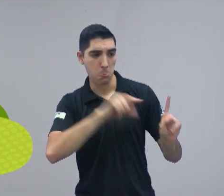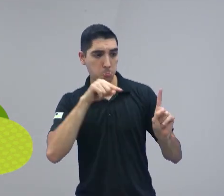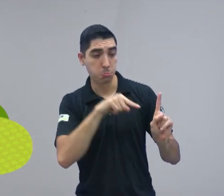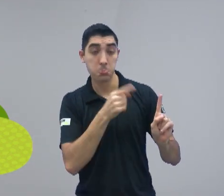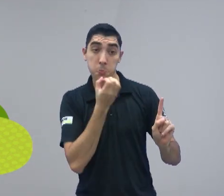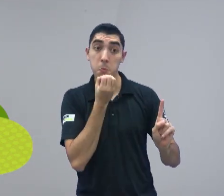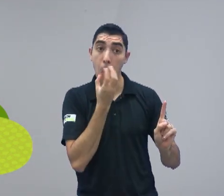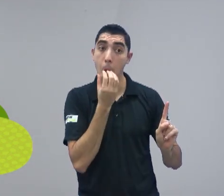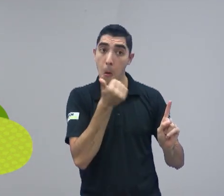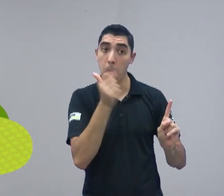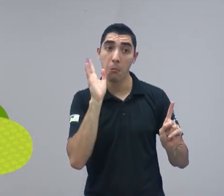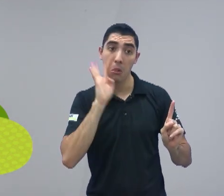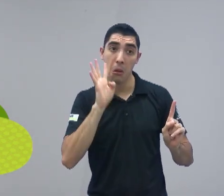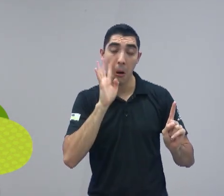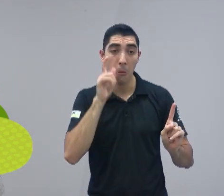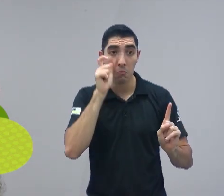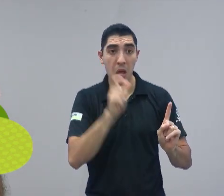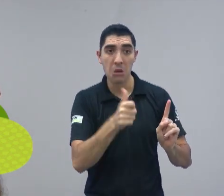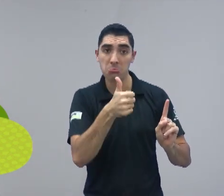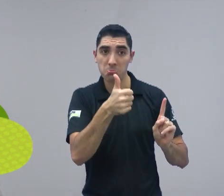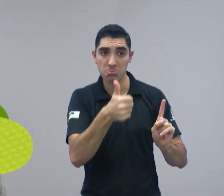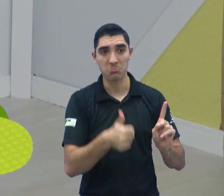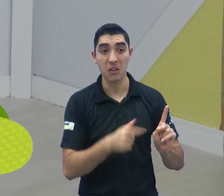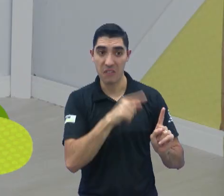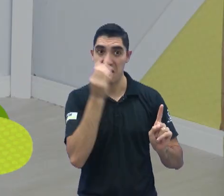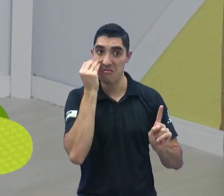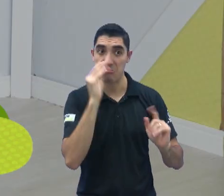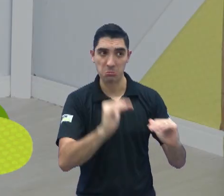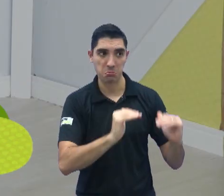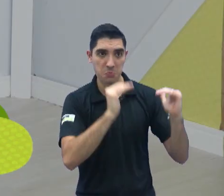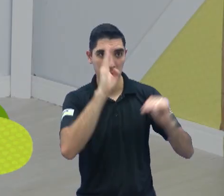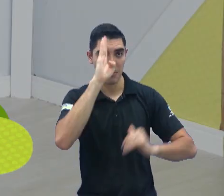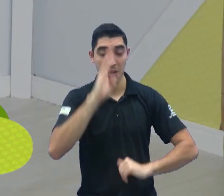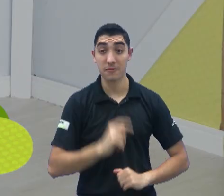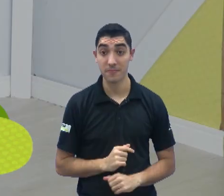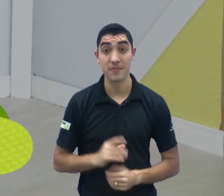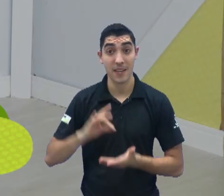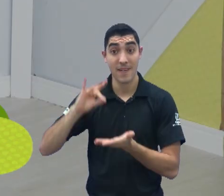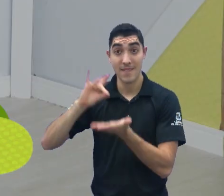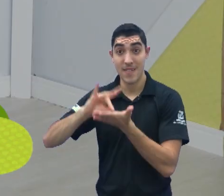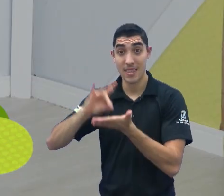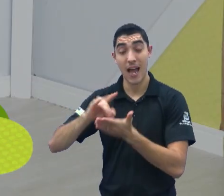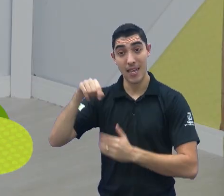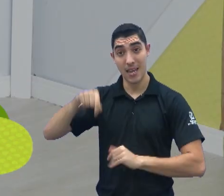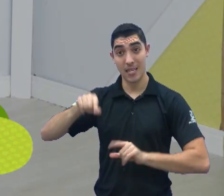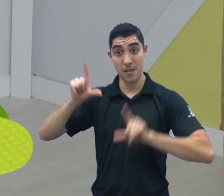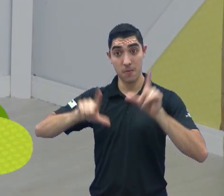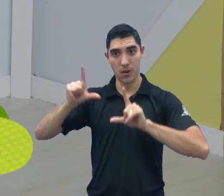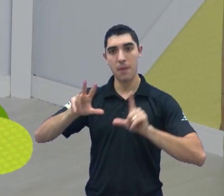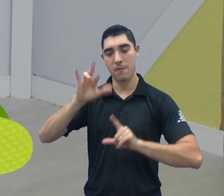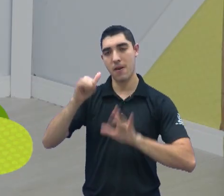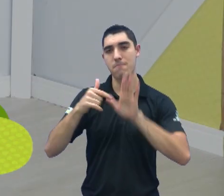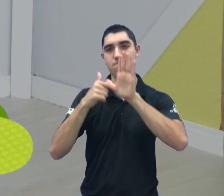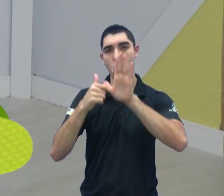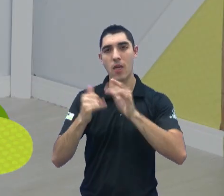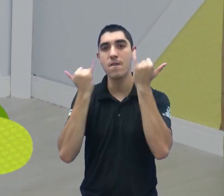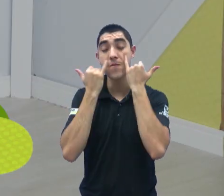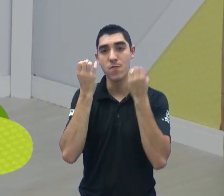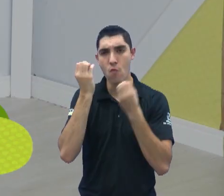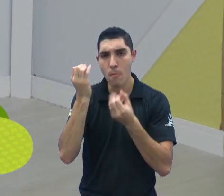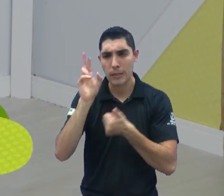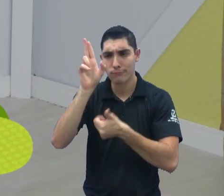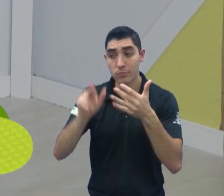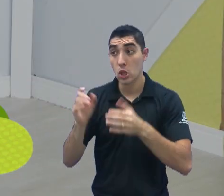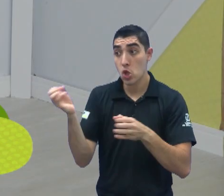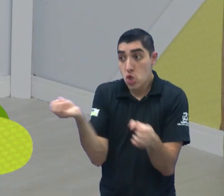para a composição de elenco. Acho que ele vai brigar por espaço, Vieira. Sem dúvida alguma, a gente vai acompanhar de perto essa movimentação, os novos jogadores chegando e, claro,